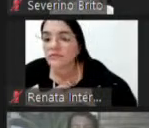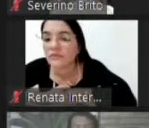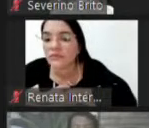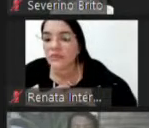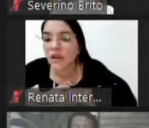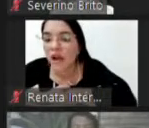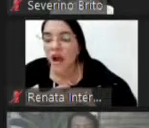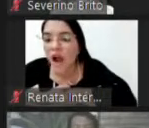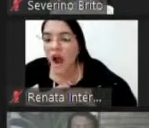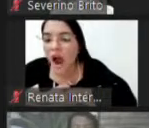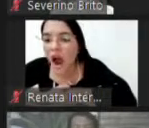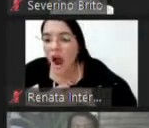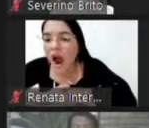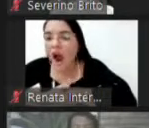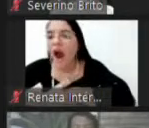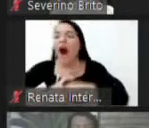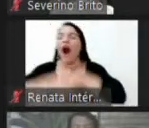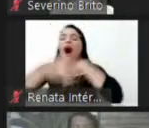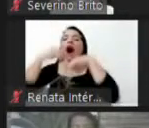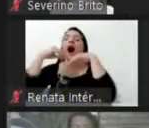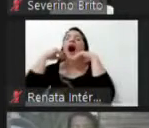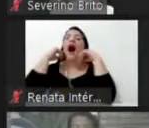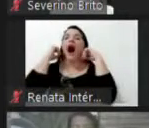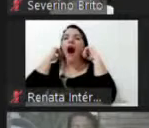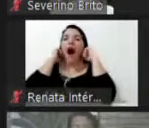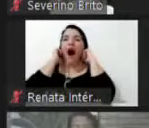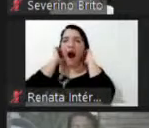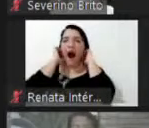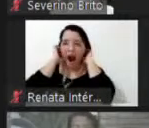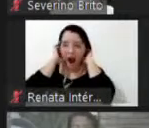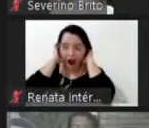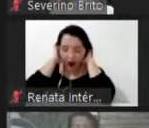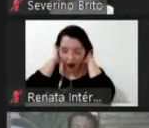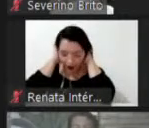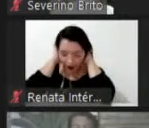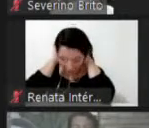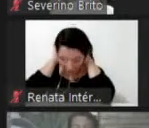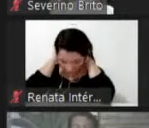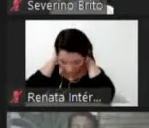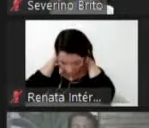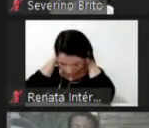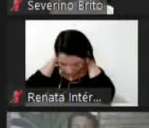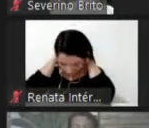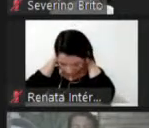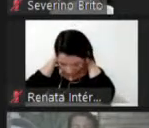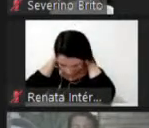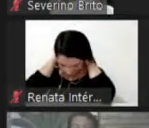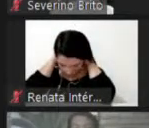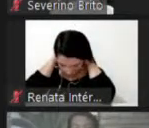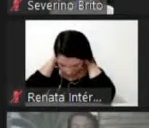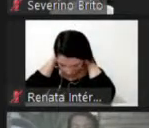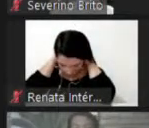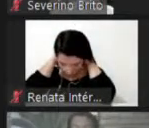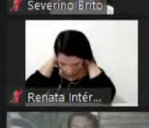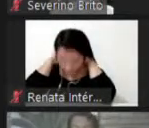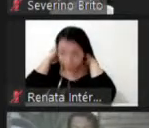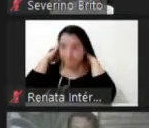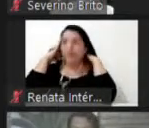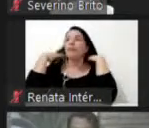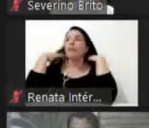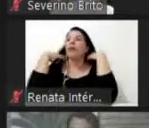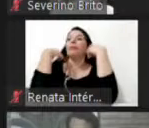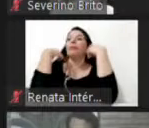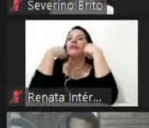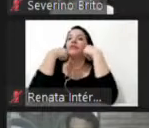Pastor João da Vitória, Pastor Jones Garcia Marques, Pastor Lemim